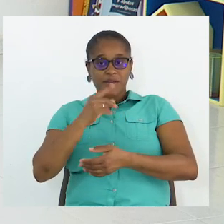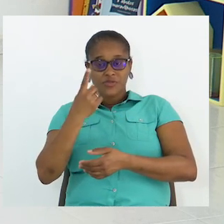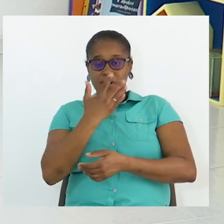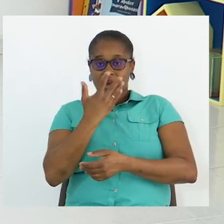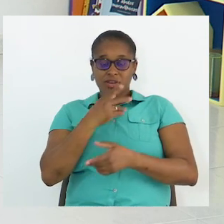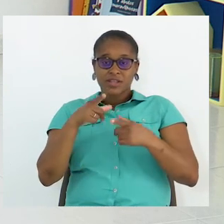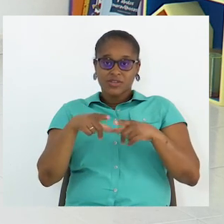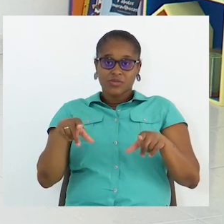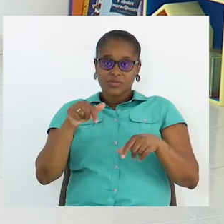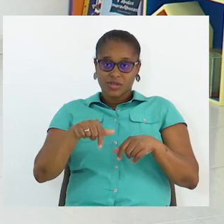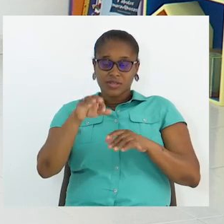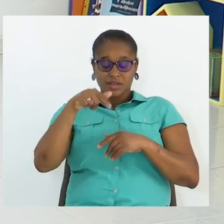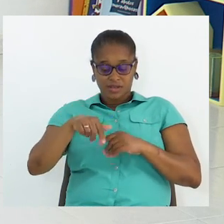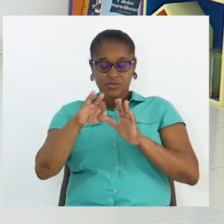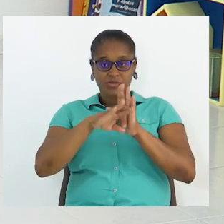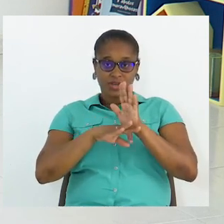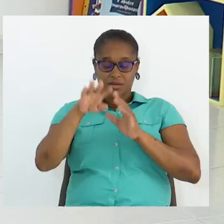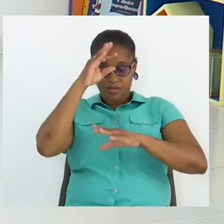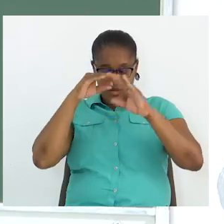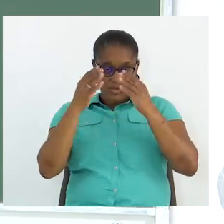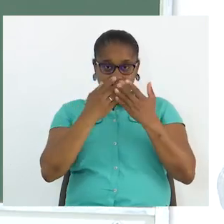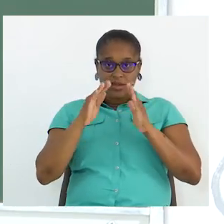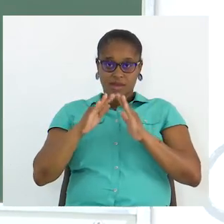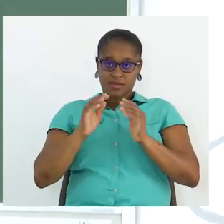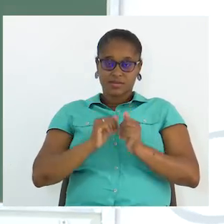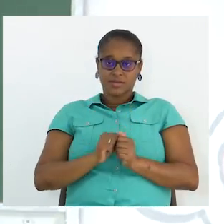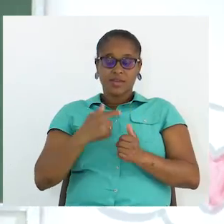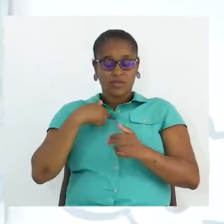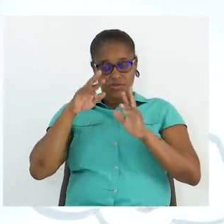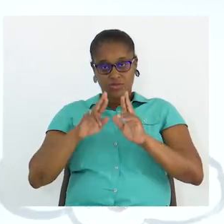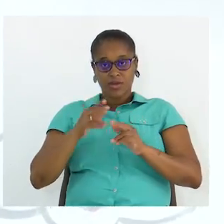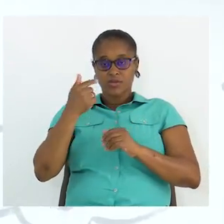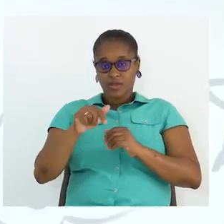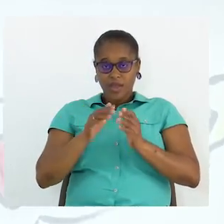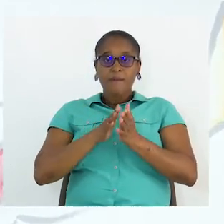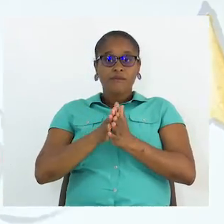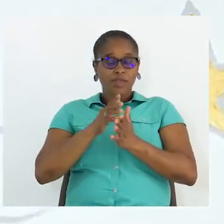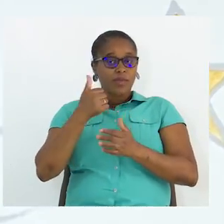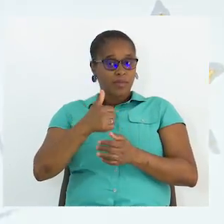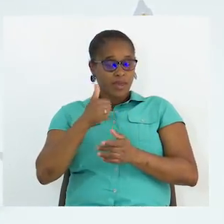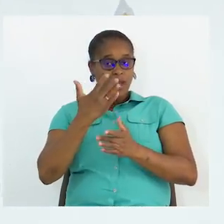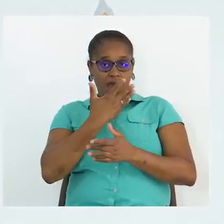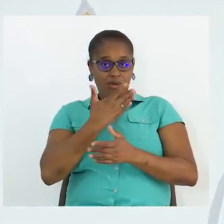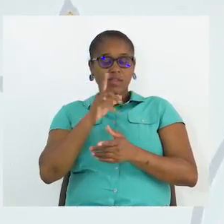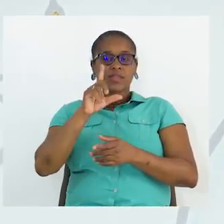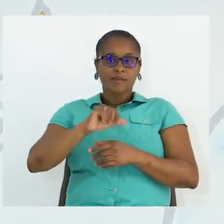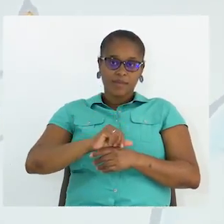de língua portuguesa aqui no programa Aprender e Estudar em Casa. Espero que tenham aproveitado bem a aula